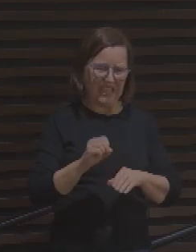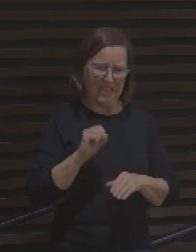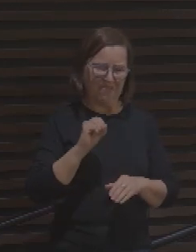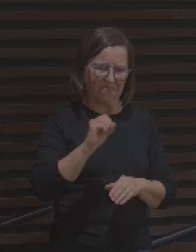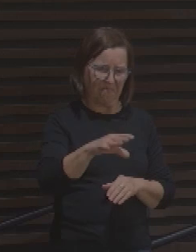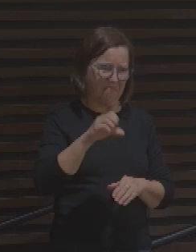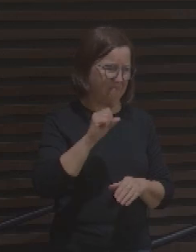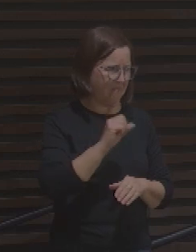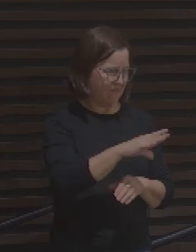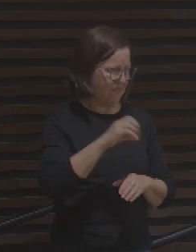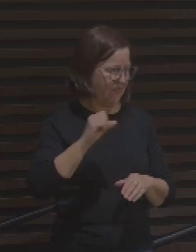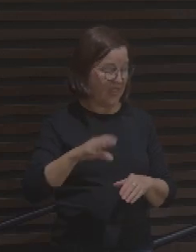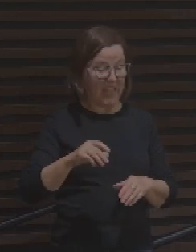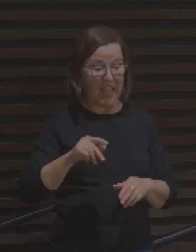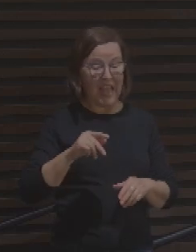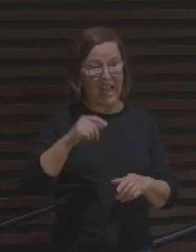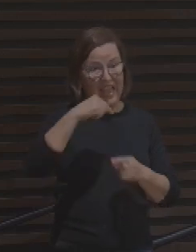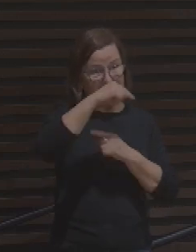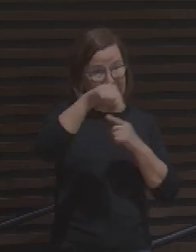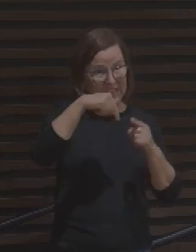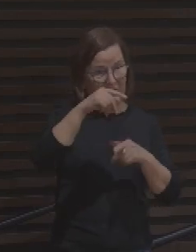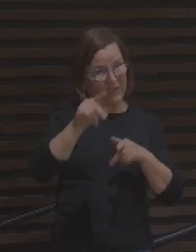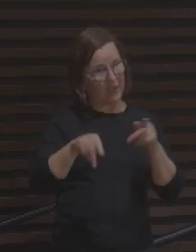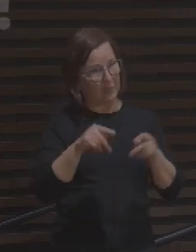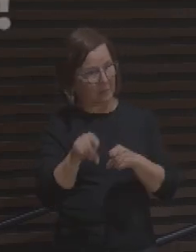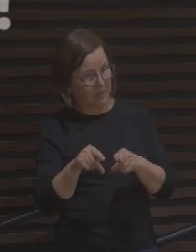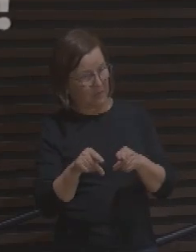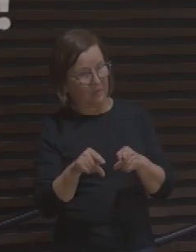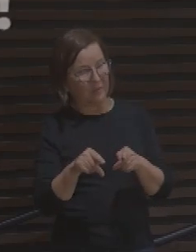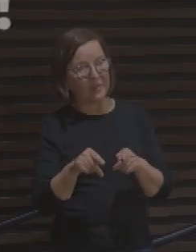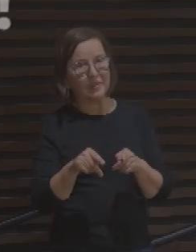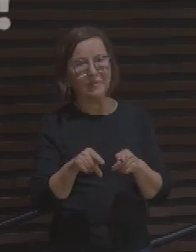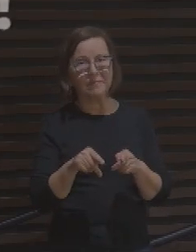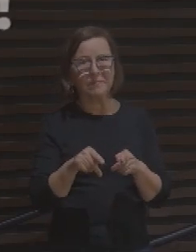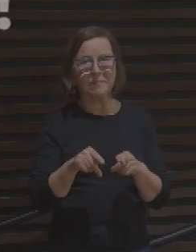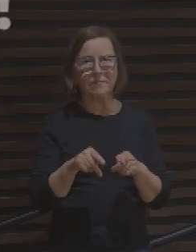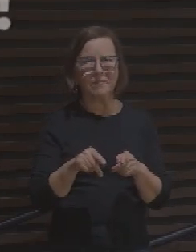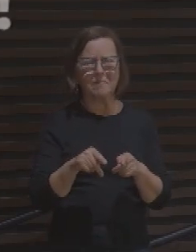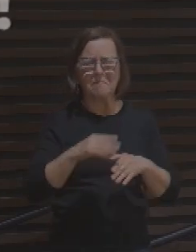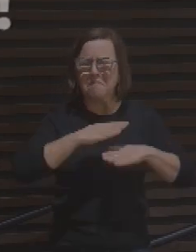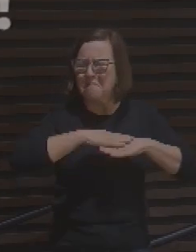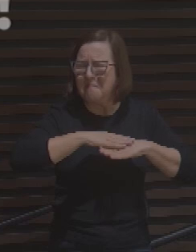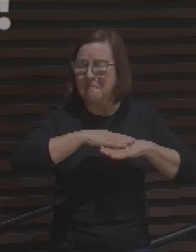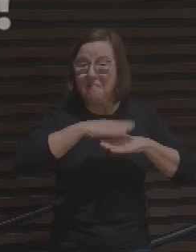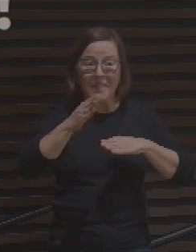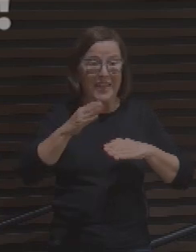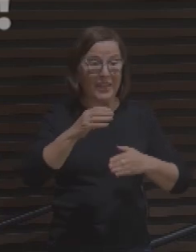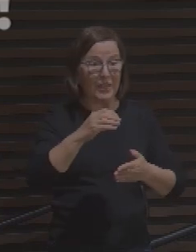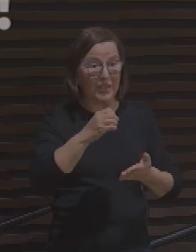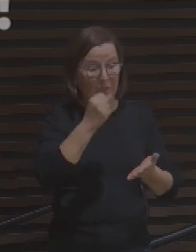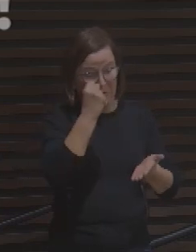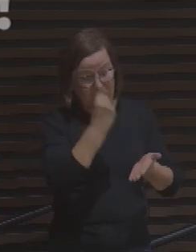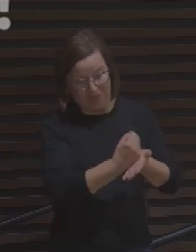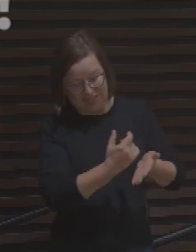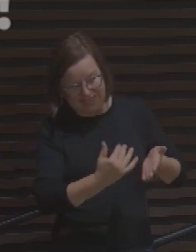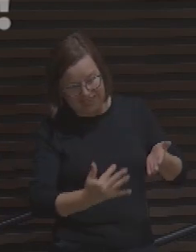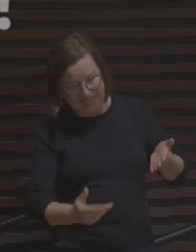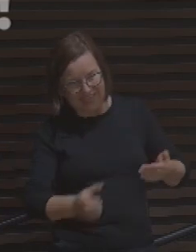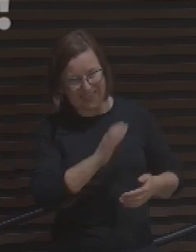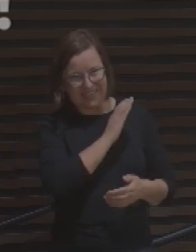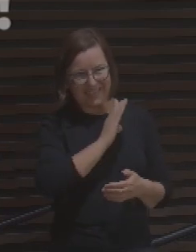santificam quanto à purificação da carne, muito mais o sangue de Cristo, que